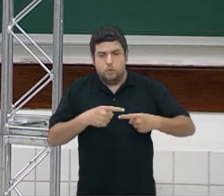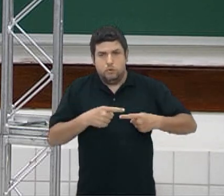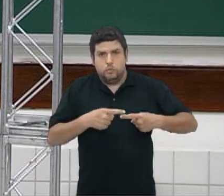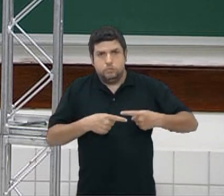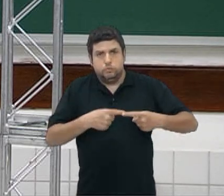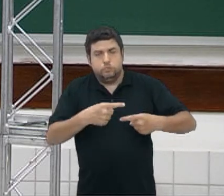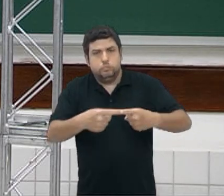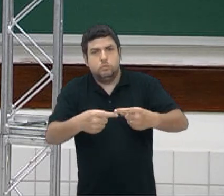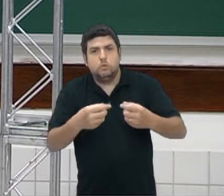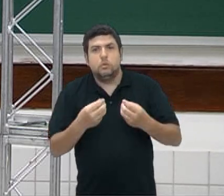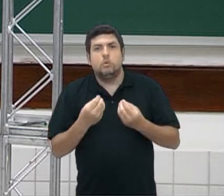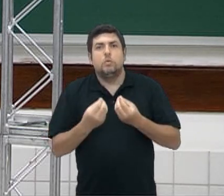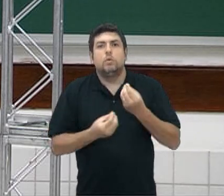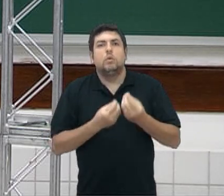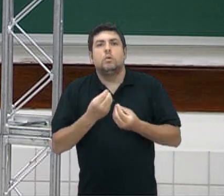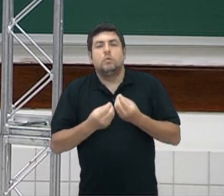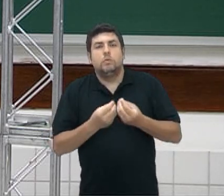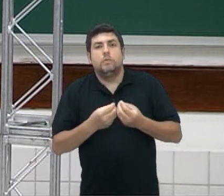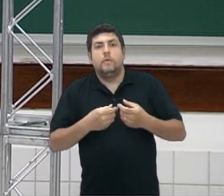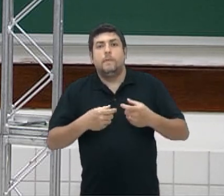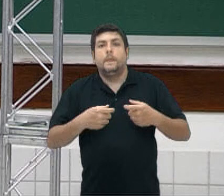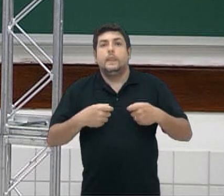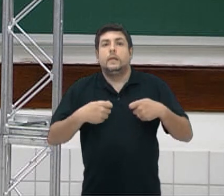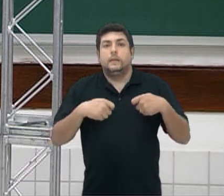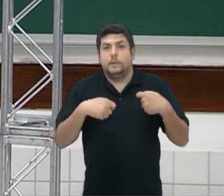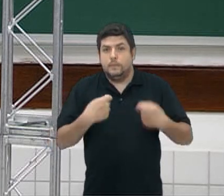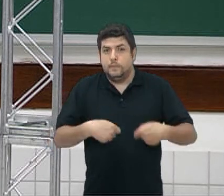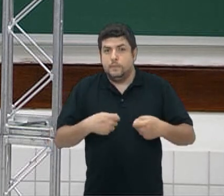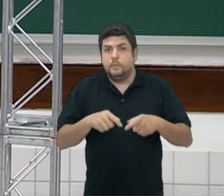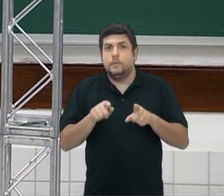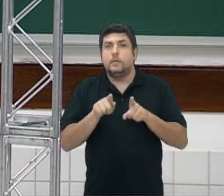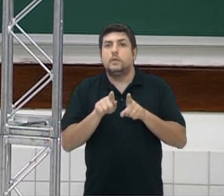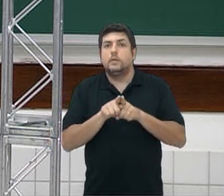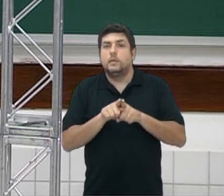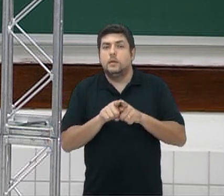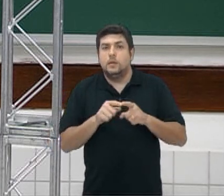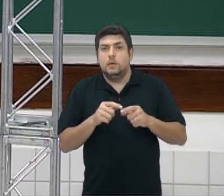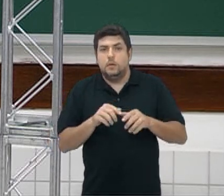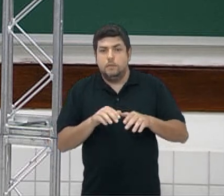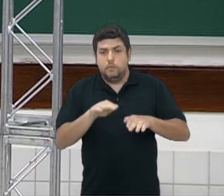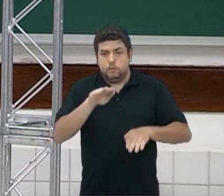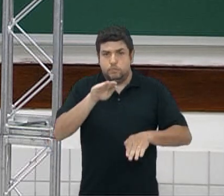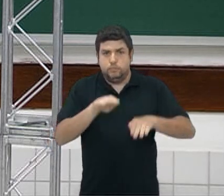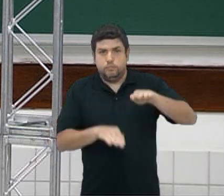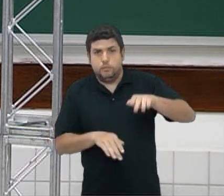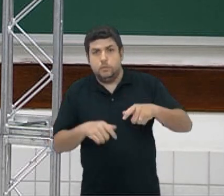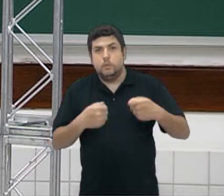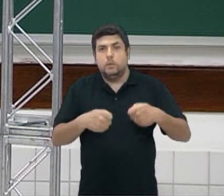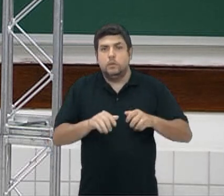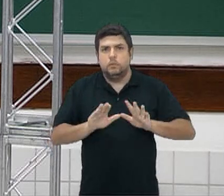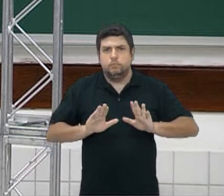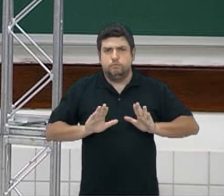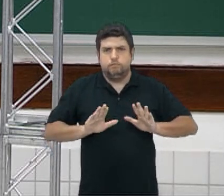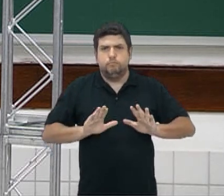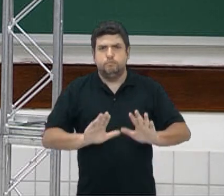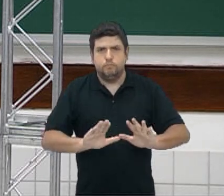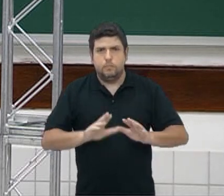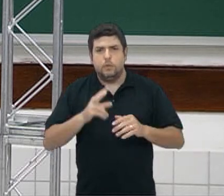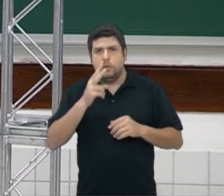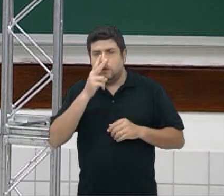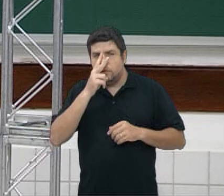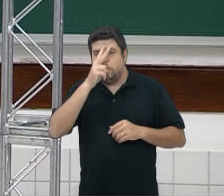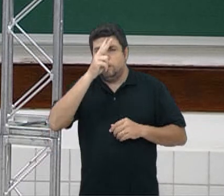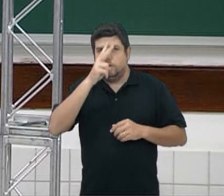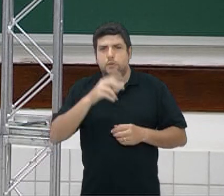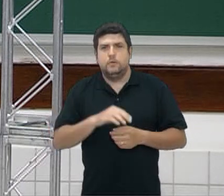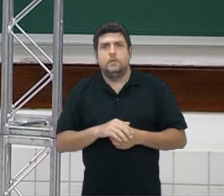eu consiga mudar, né, essa quantidade de movimento, é necessário aplicar uma força. Certo? Essa que